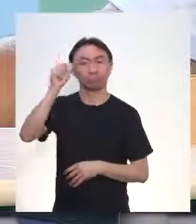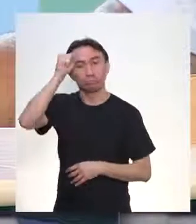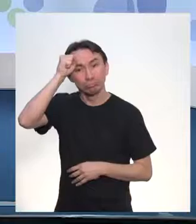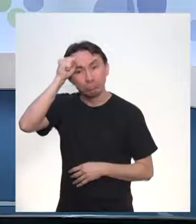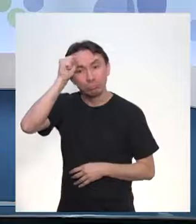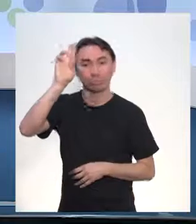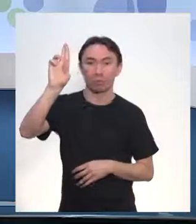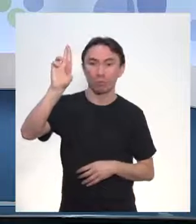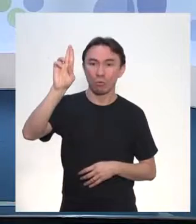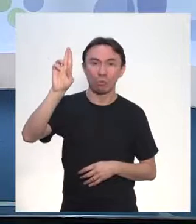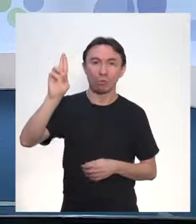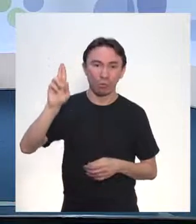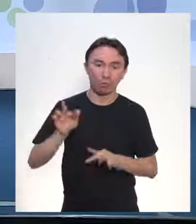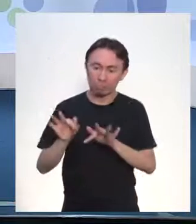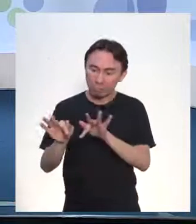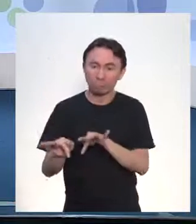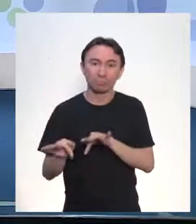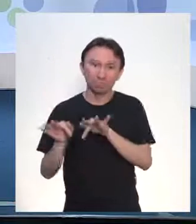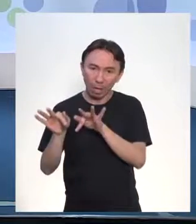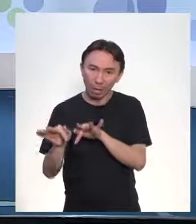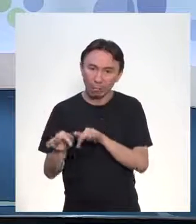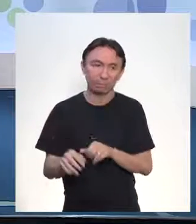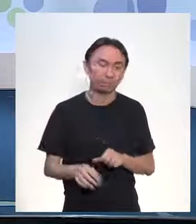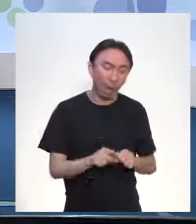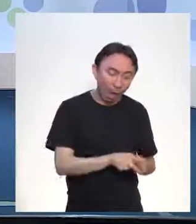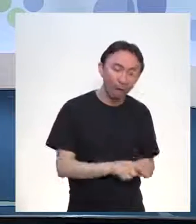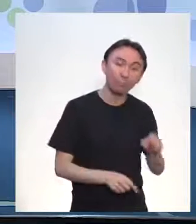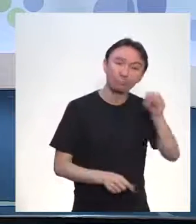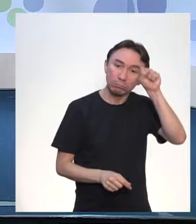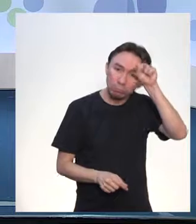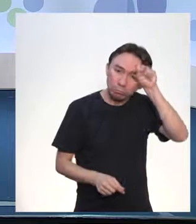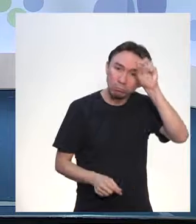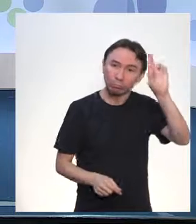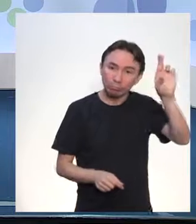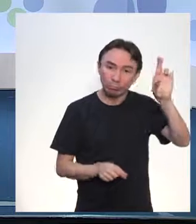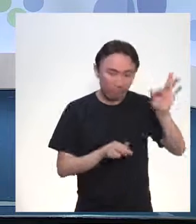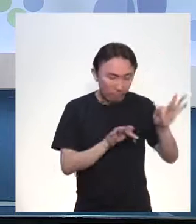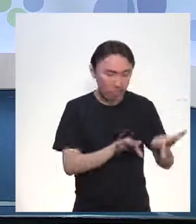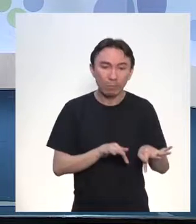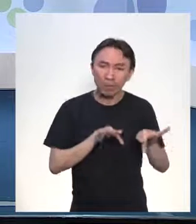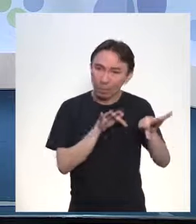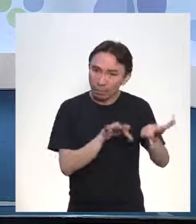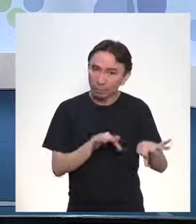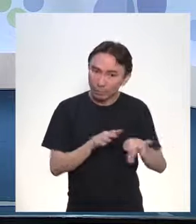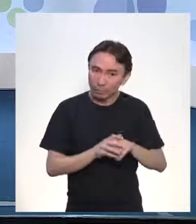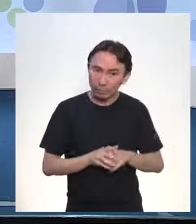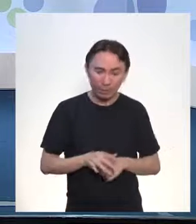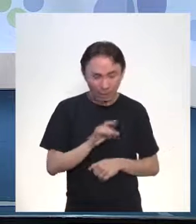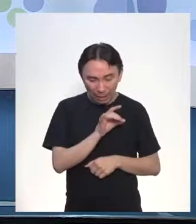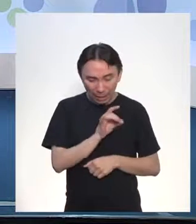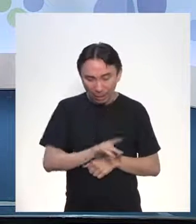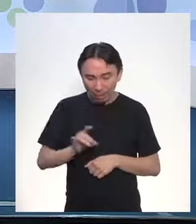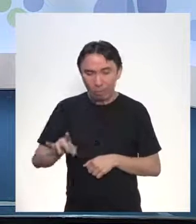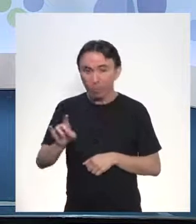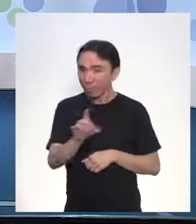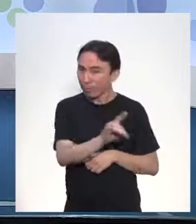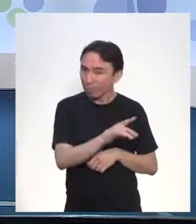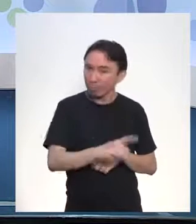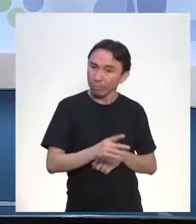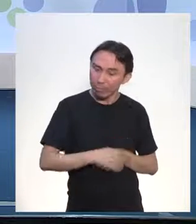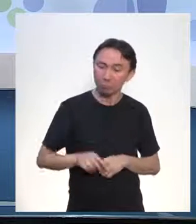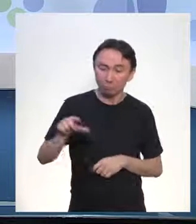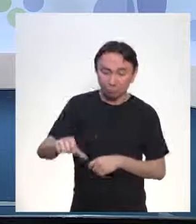cada senhor feudal, por sua vez, ele era nomeado por um rei. Era um cargo e era